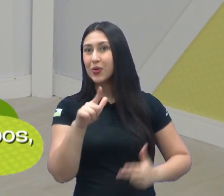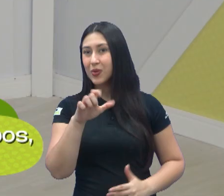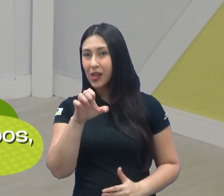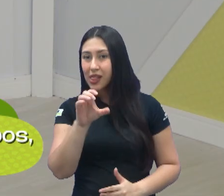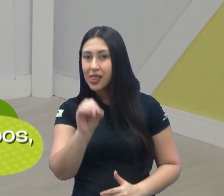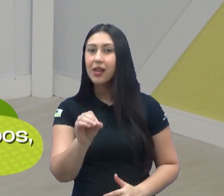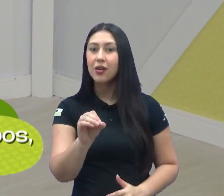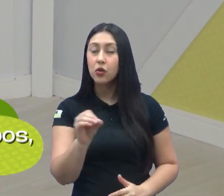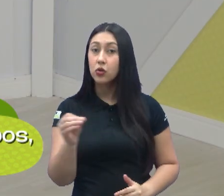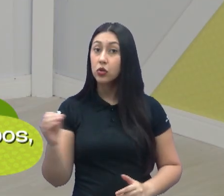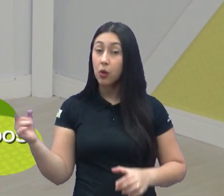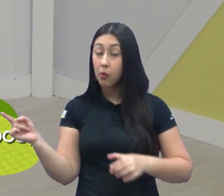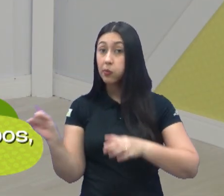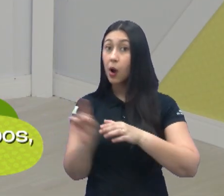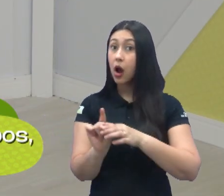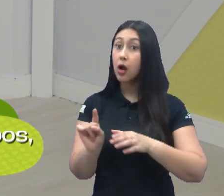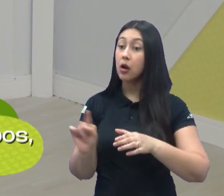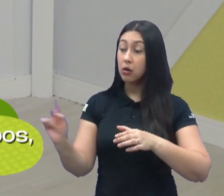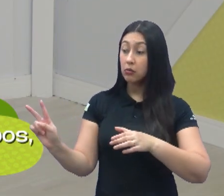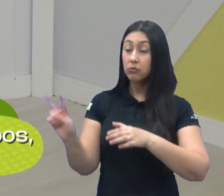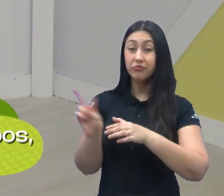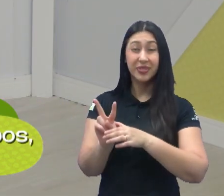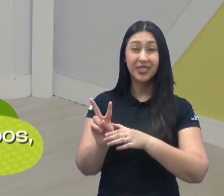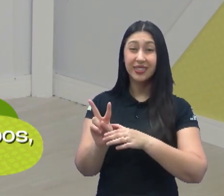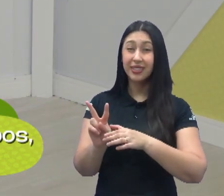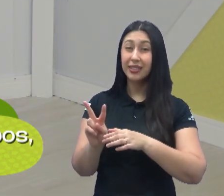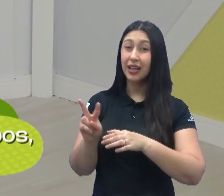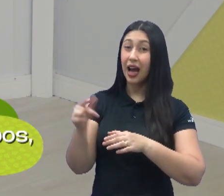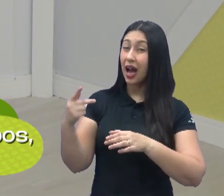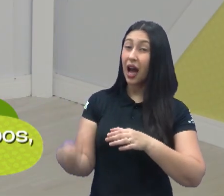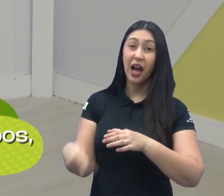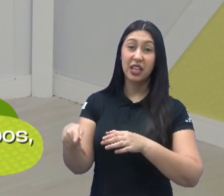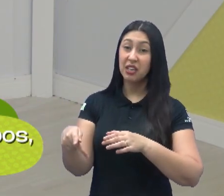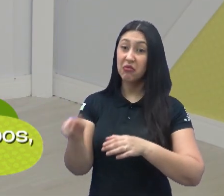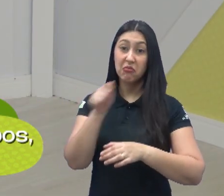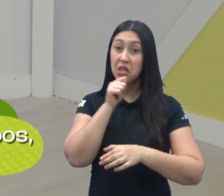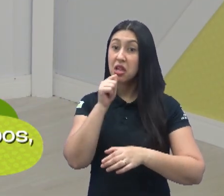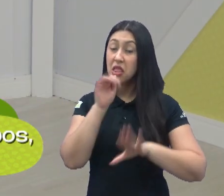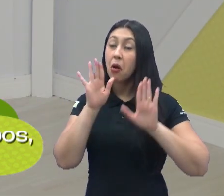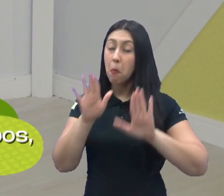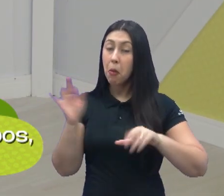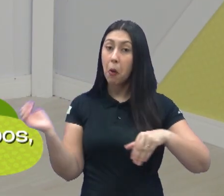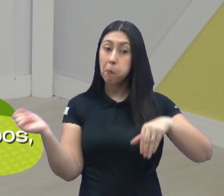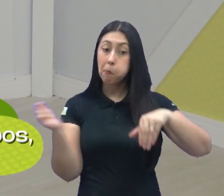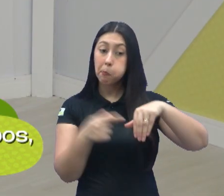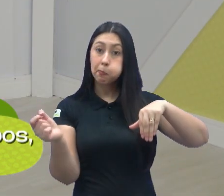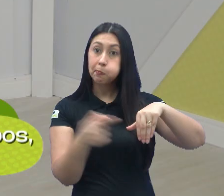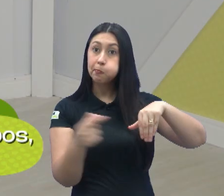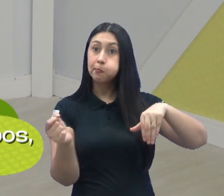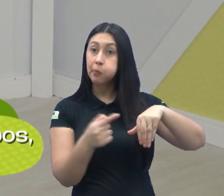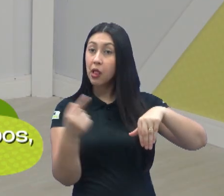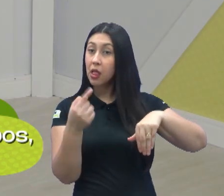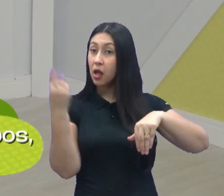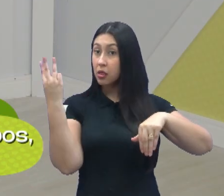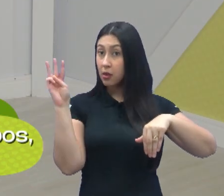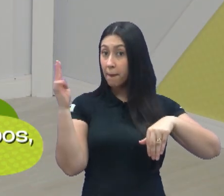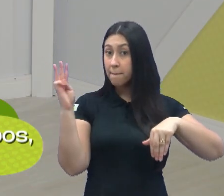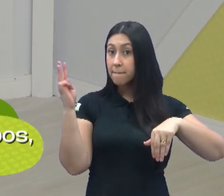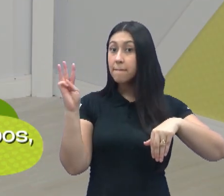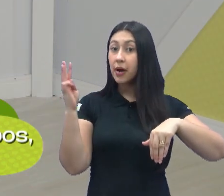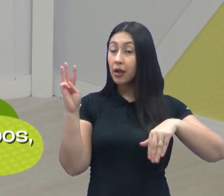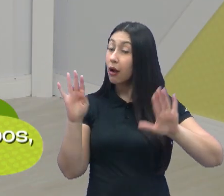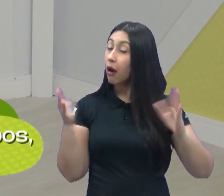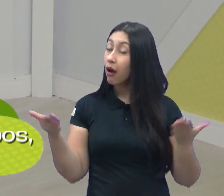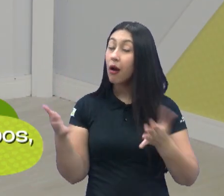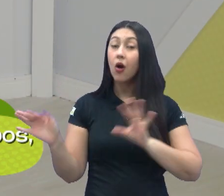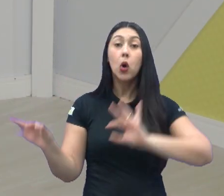chegou também. O Clecione não tem passagens por aqui, mas é um fazedor de gols lá no Maranhão, né, o time que ele vem. Vamos acompanhar